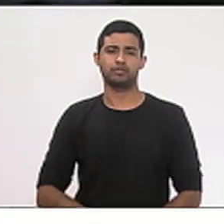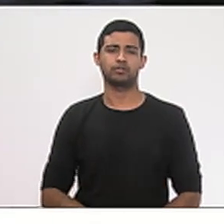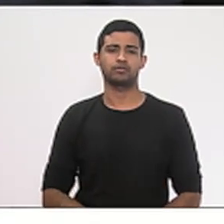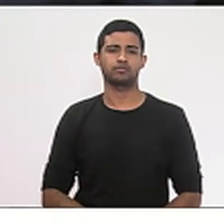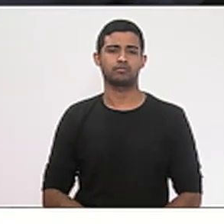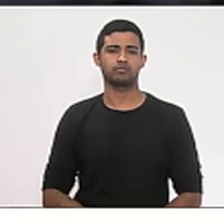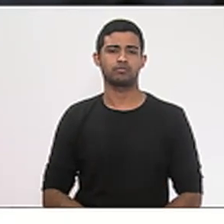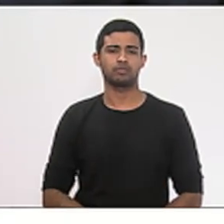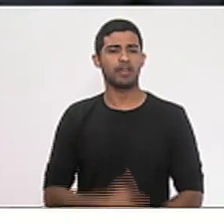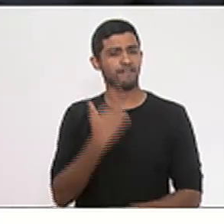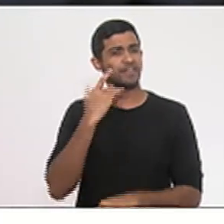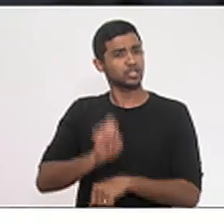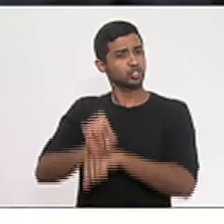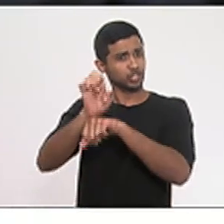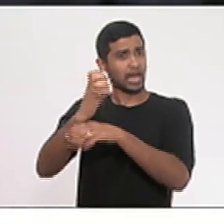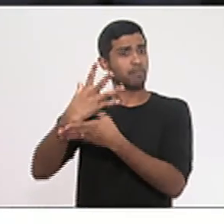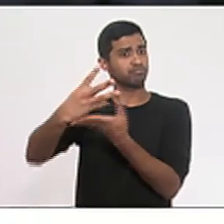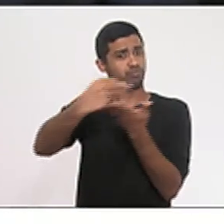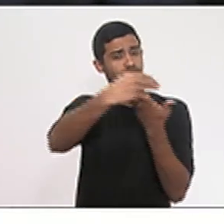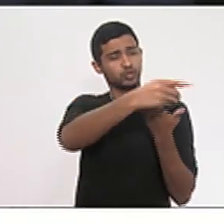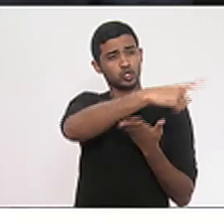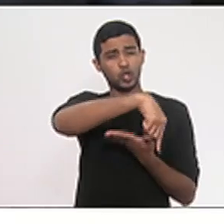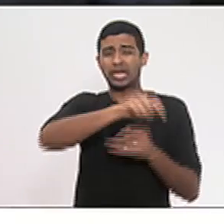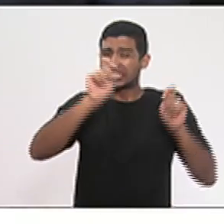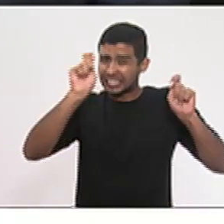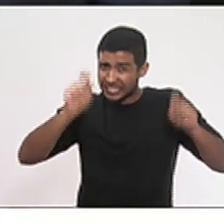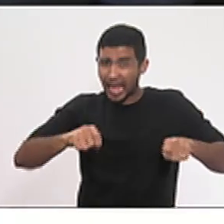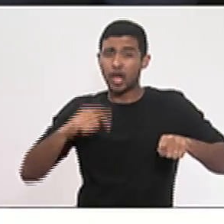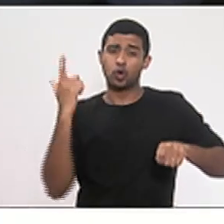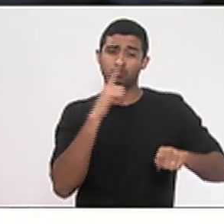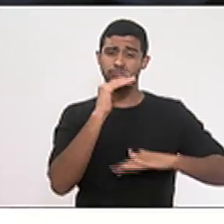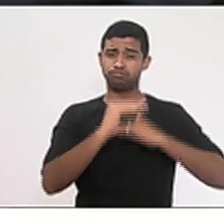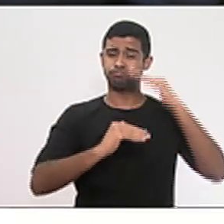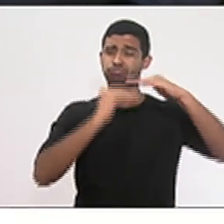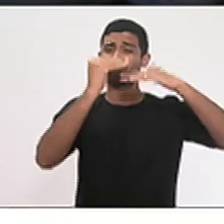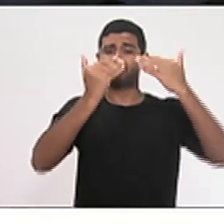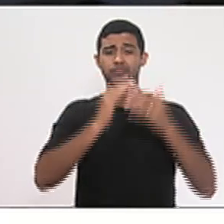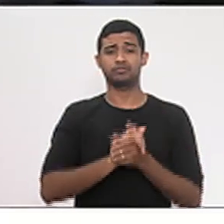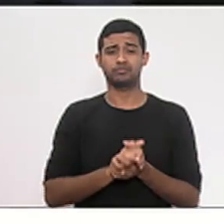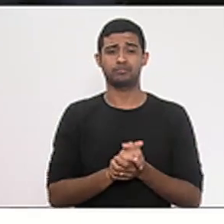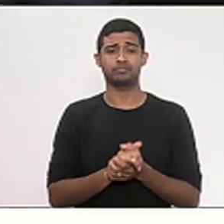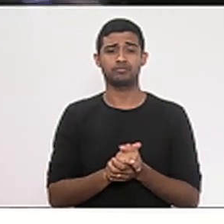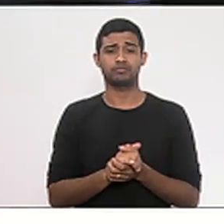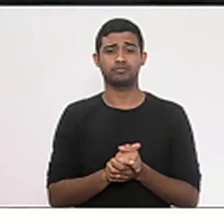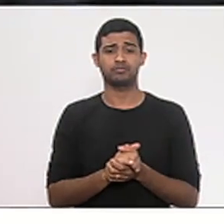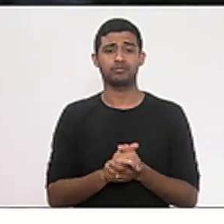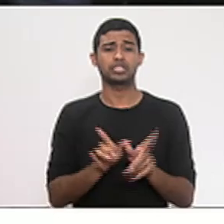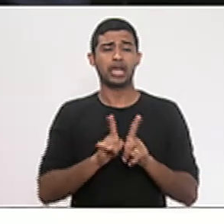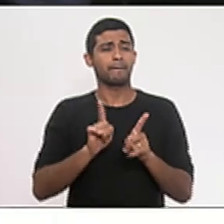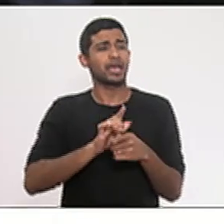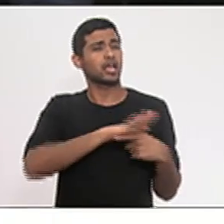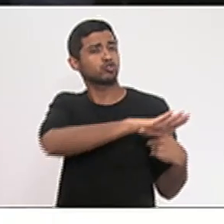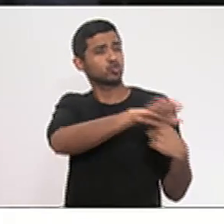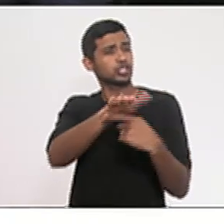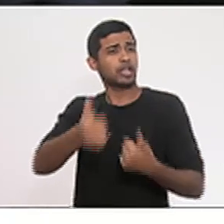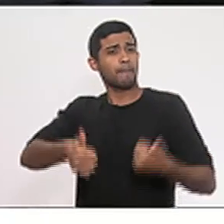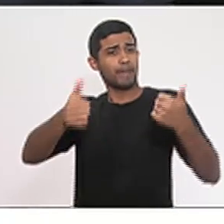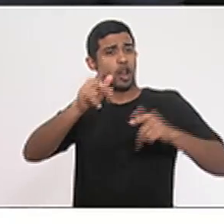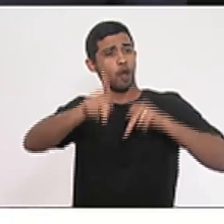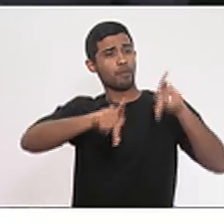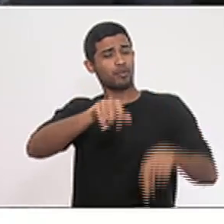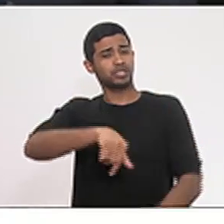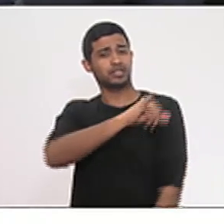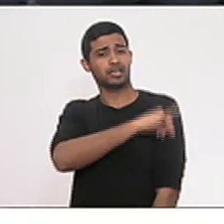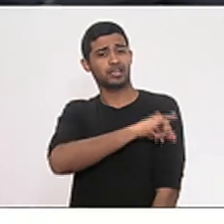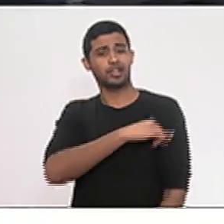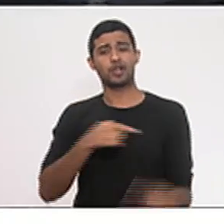estatal de referência e tem tudo para continuar crescendo e dando o que há de melhor para a população do estado do Rio de Janeiro, que é